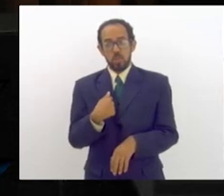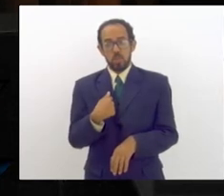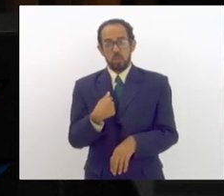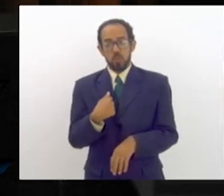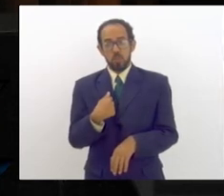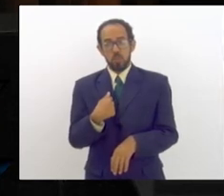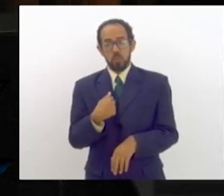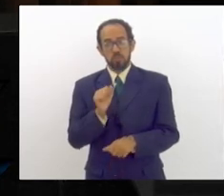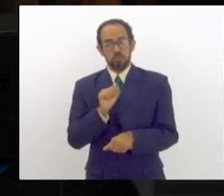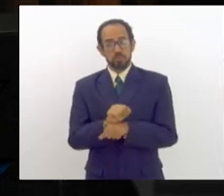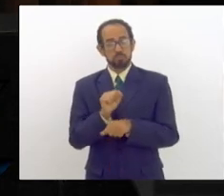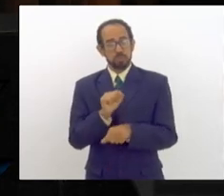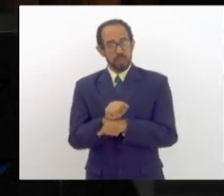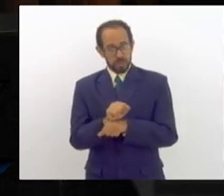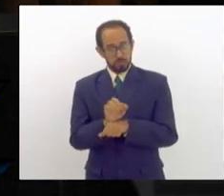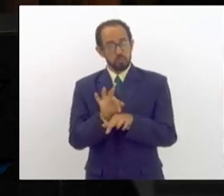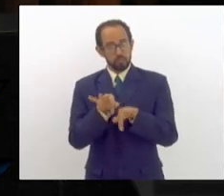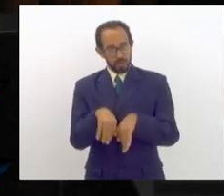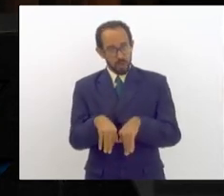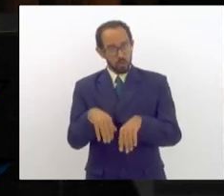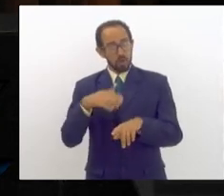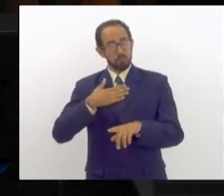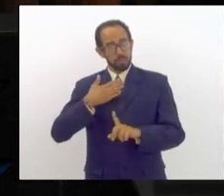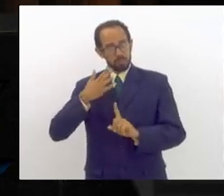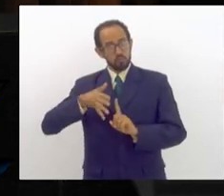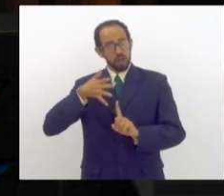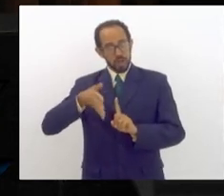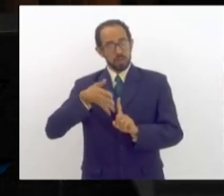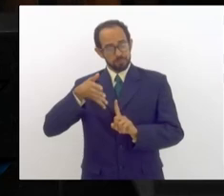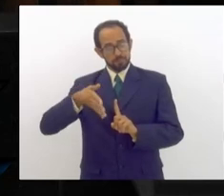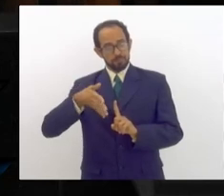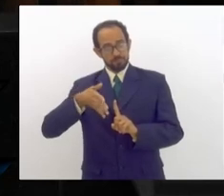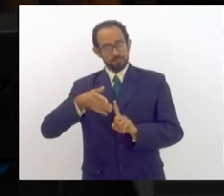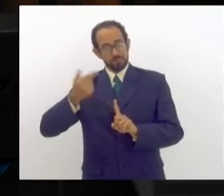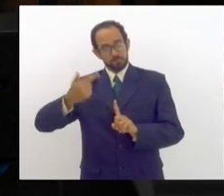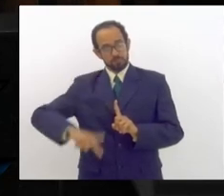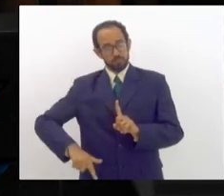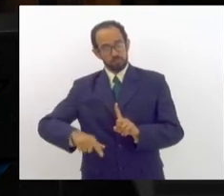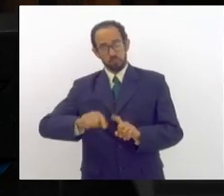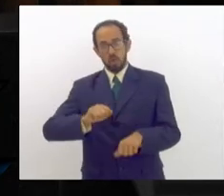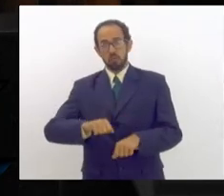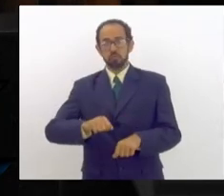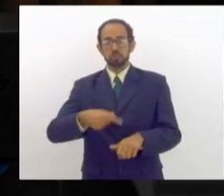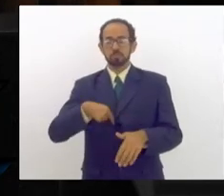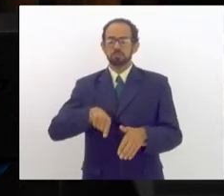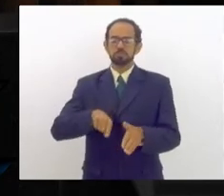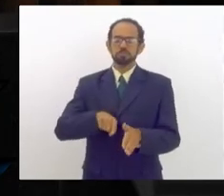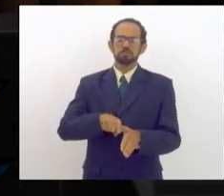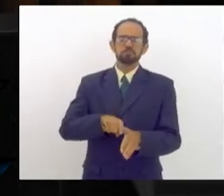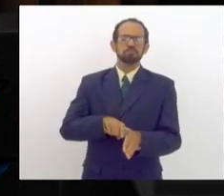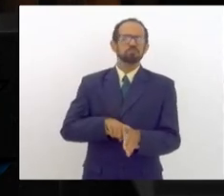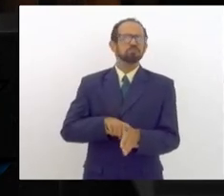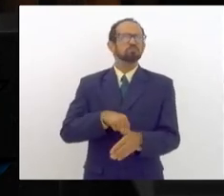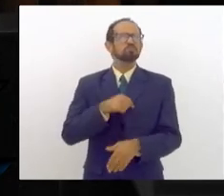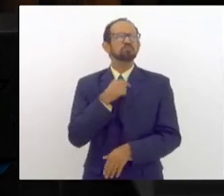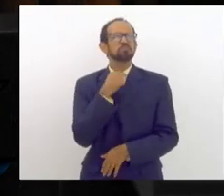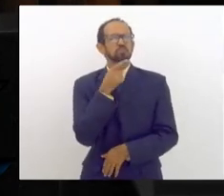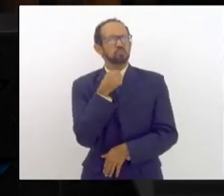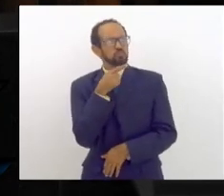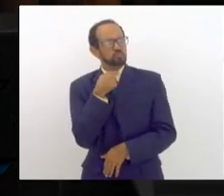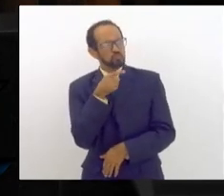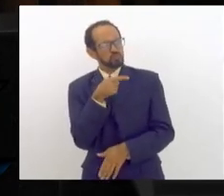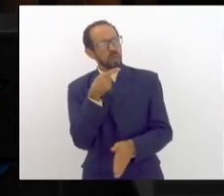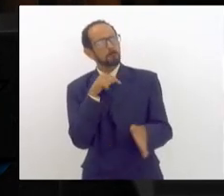por um momento final da minha fala novamente questionar sua excelência